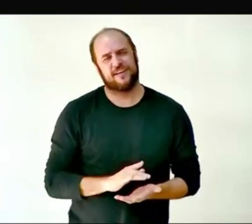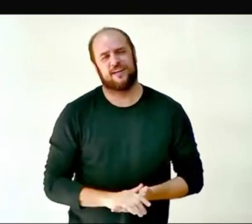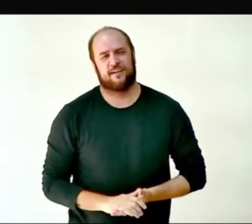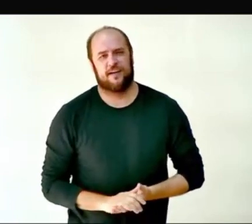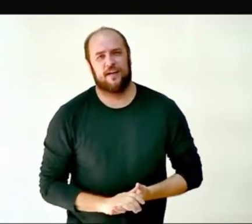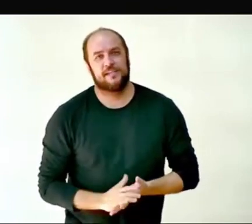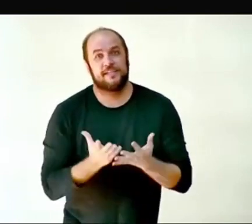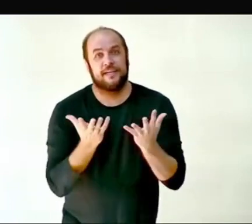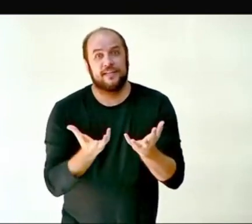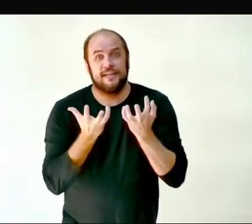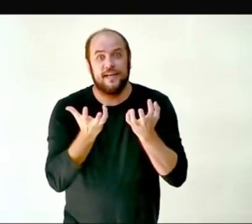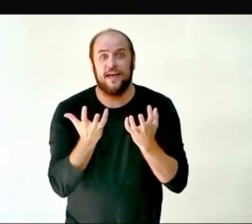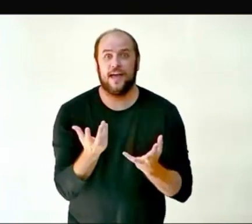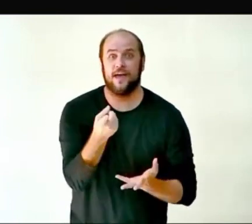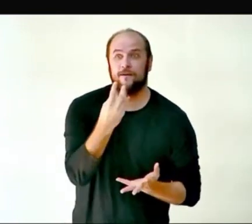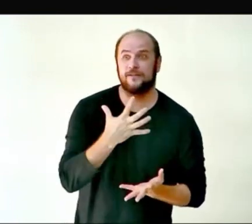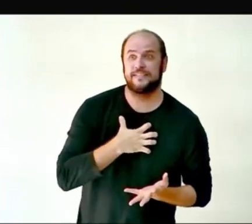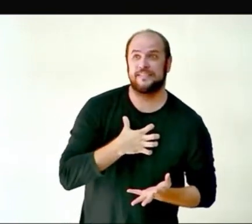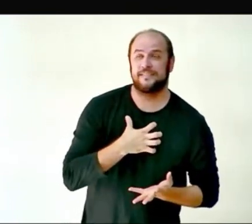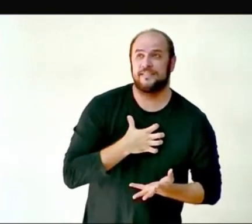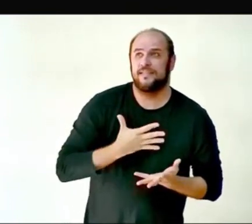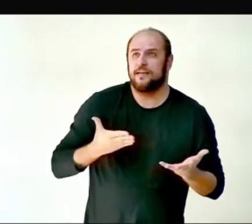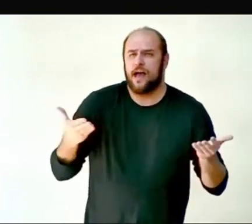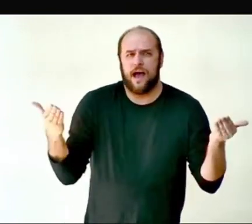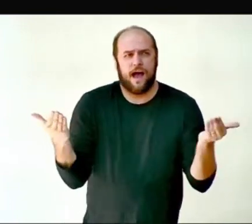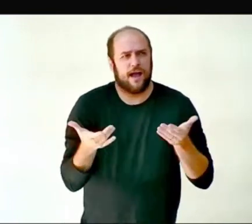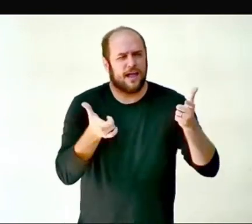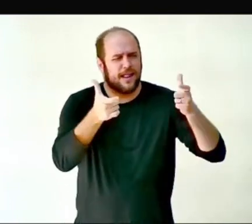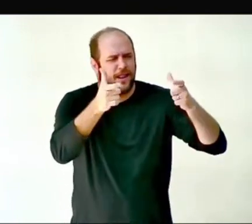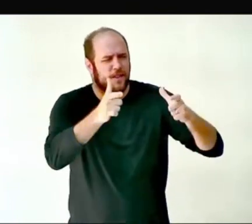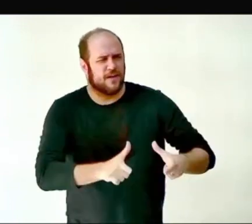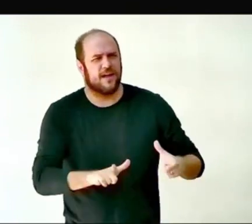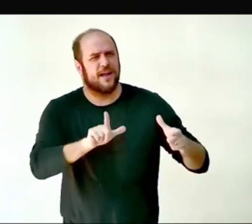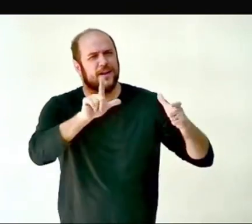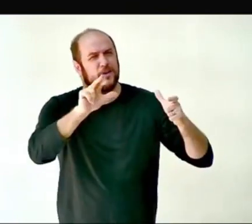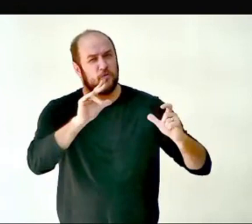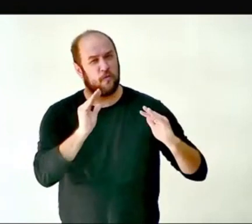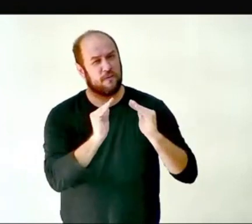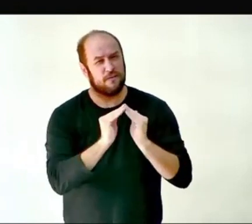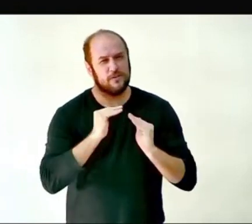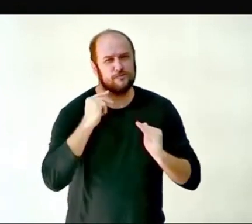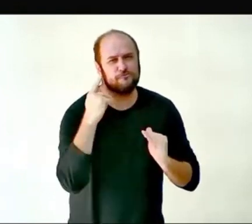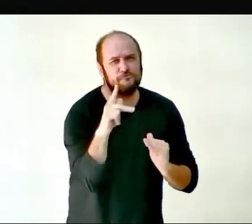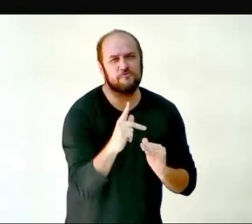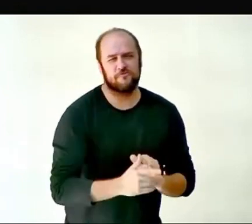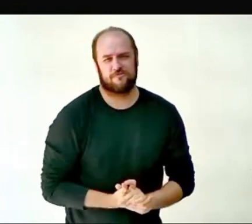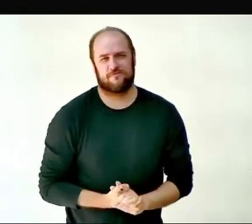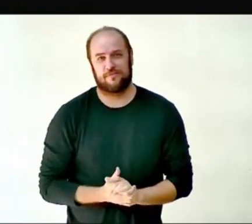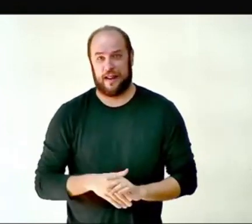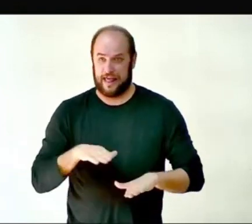Ela quer que você se sinta neste lugar como se você estivesse na sua casa.